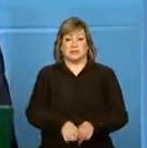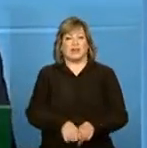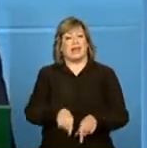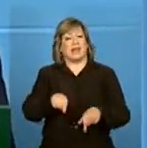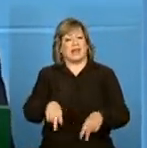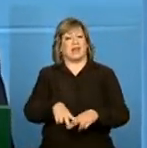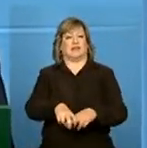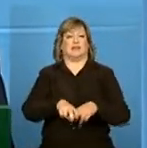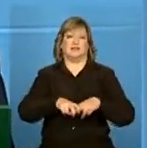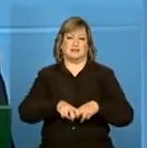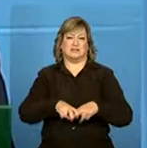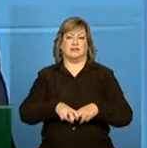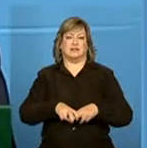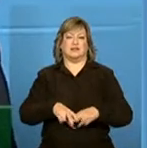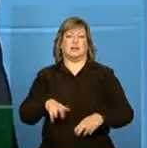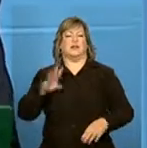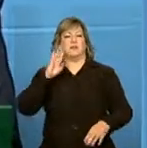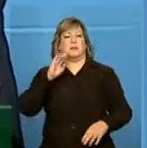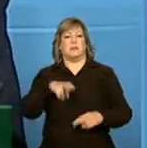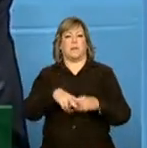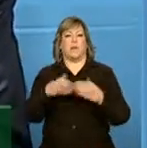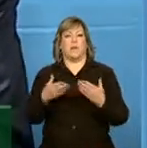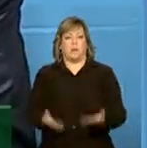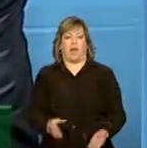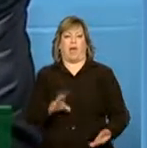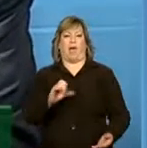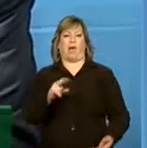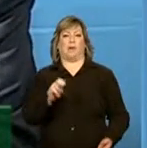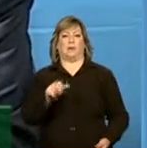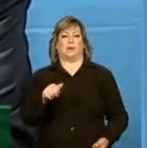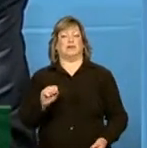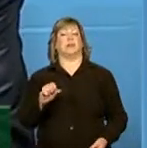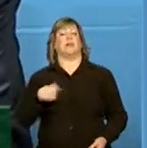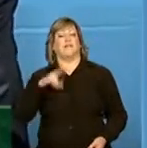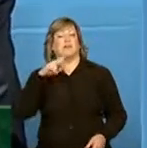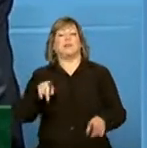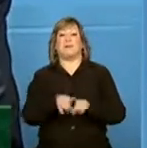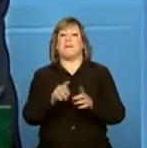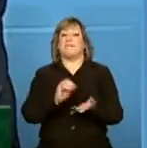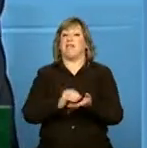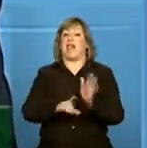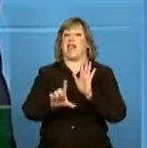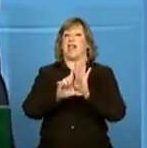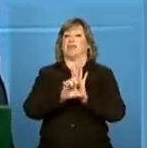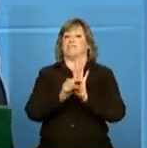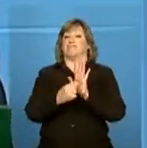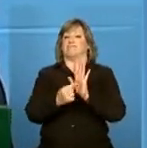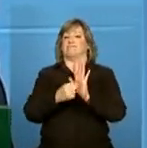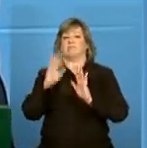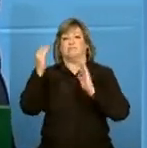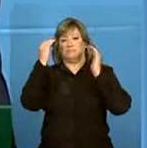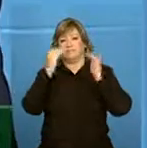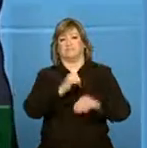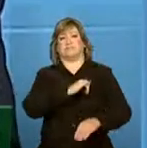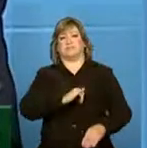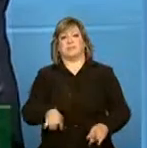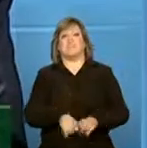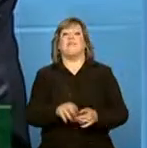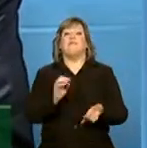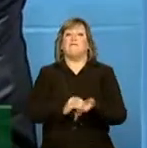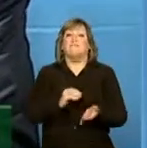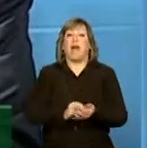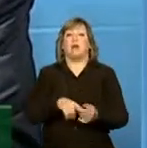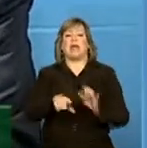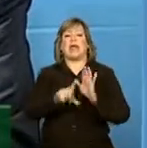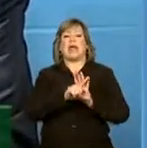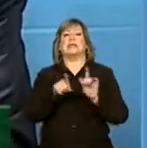este adjetivo, né, como uma das causas. E vimos também a ausência da legislação ou a deficiência de conteúdo e a sua